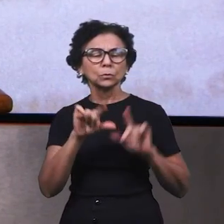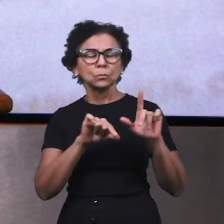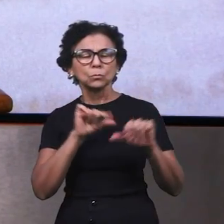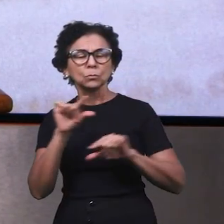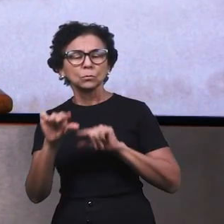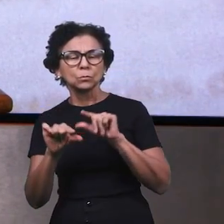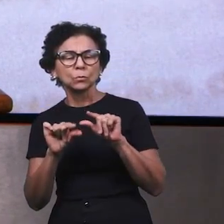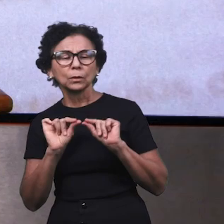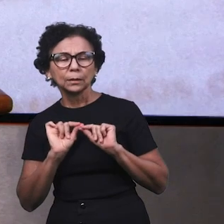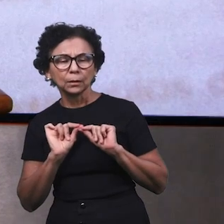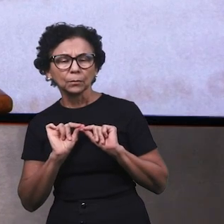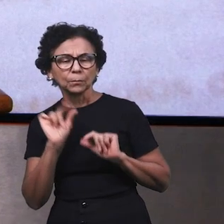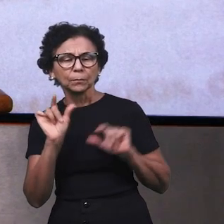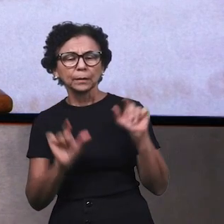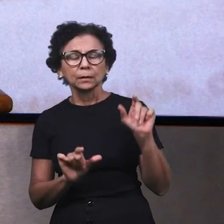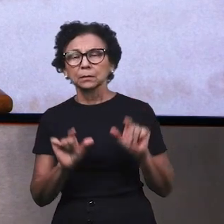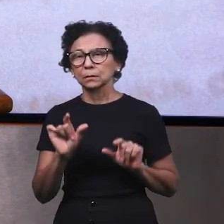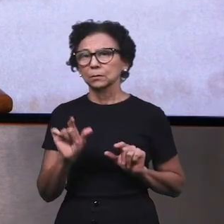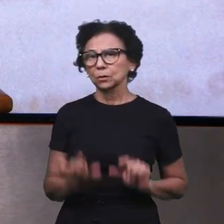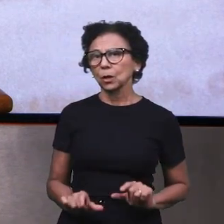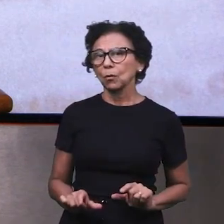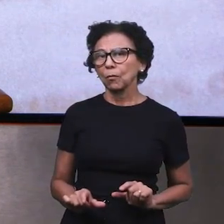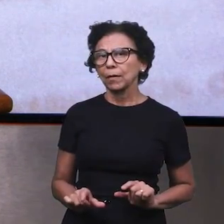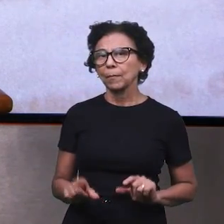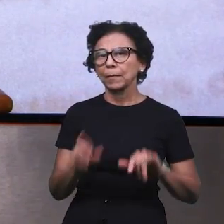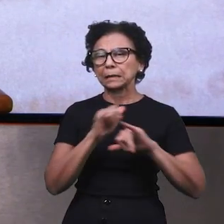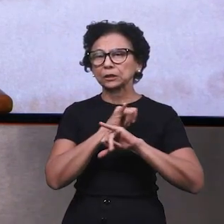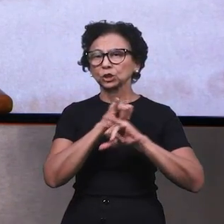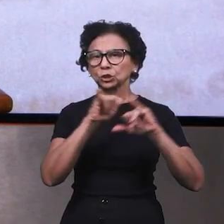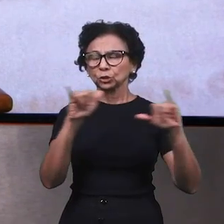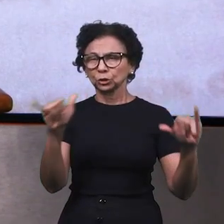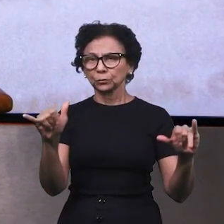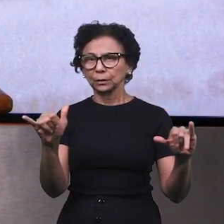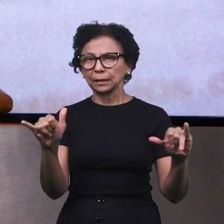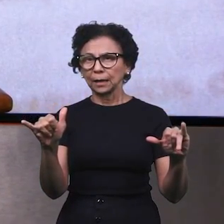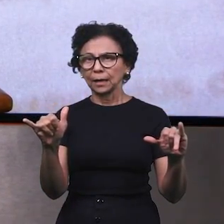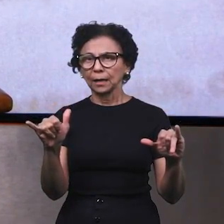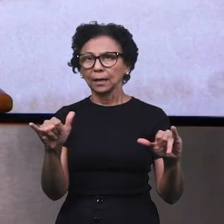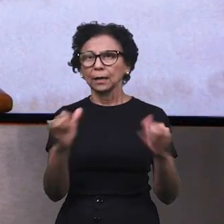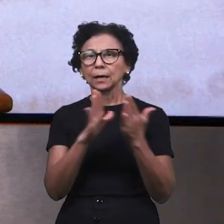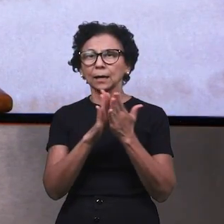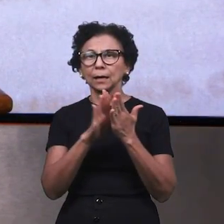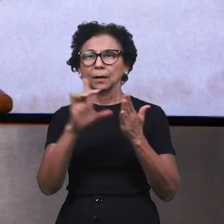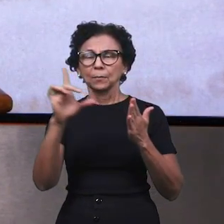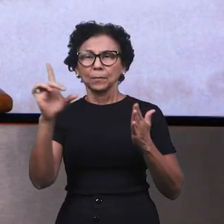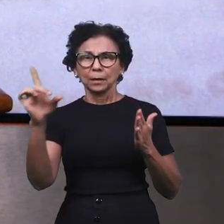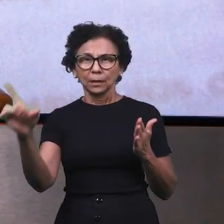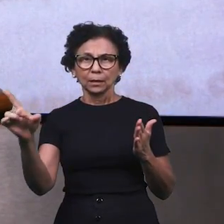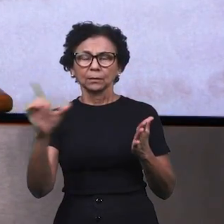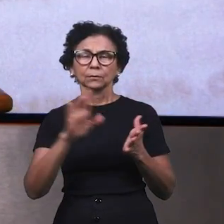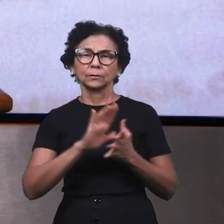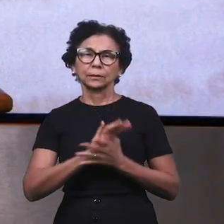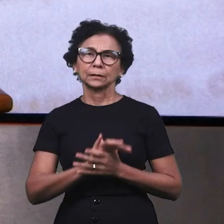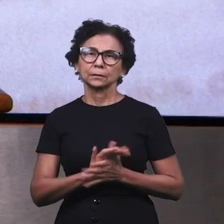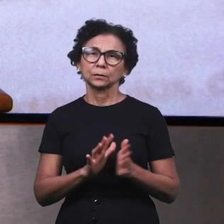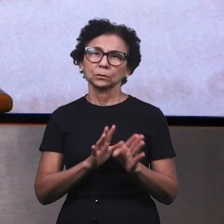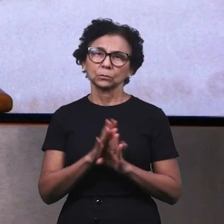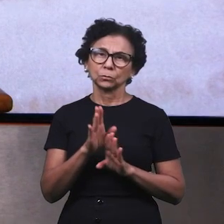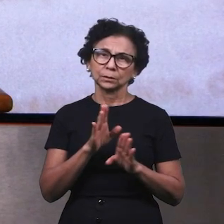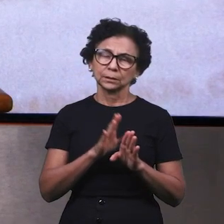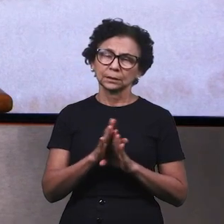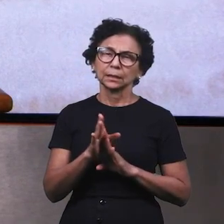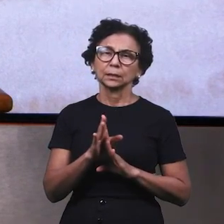a mensagem divina marcante e servirem de instrução memorável em todos